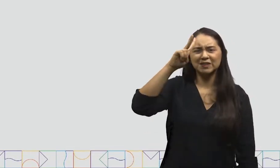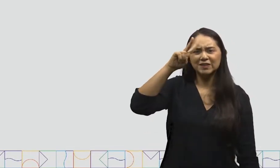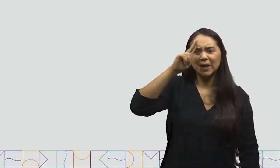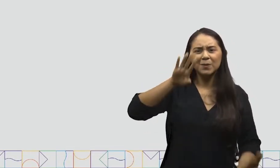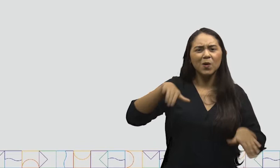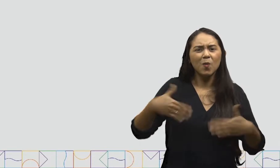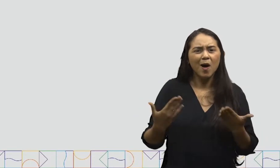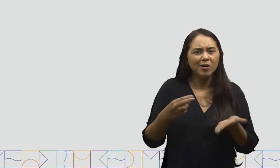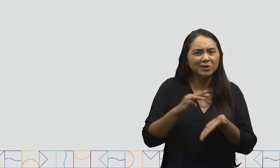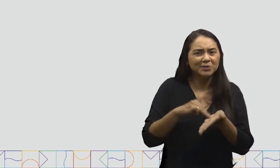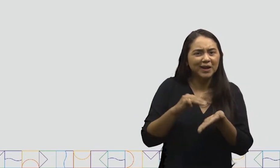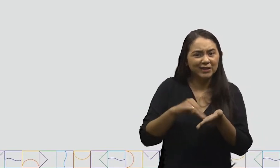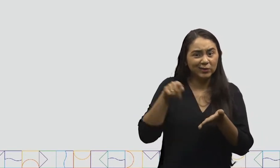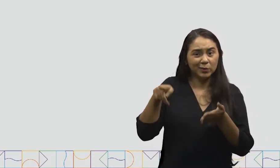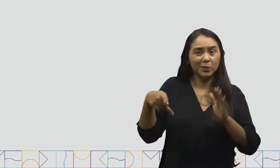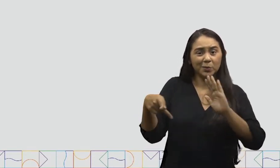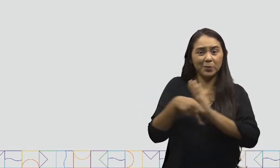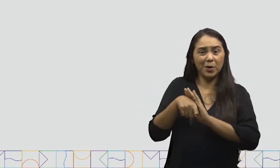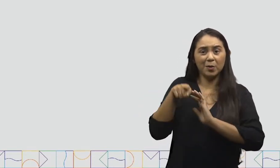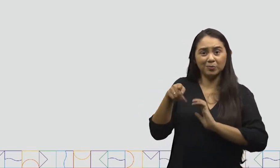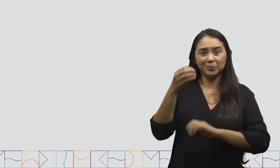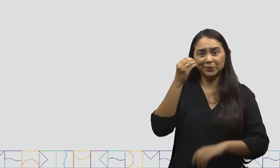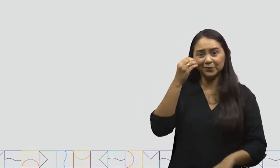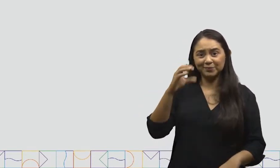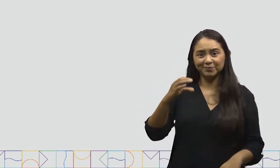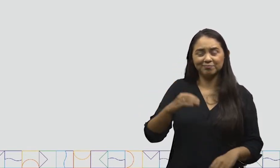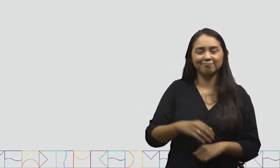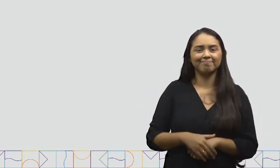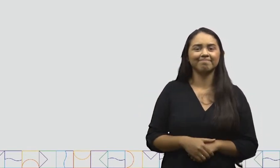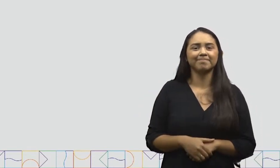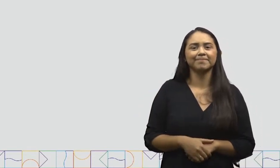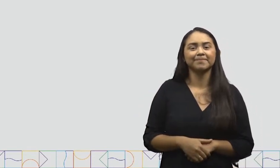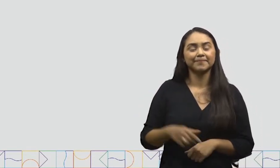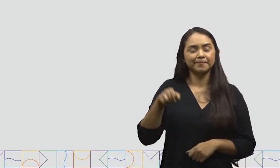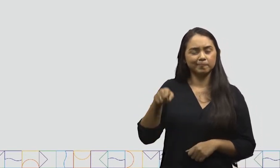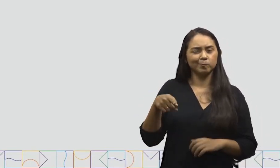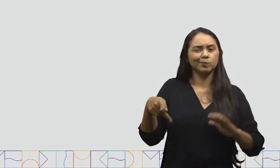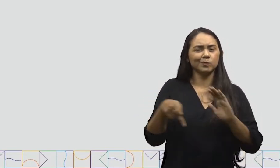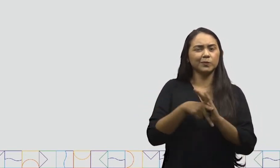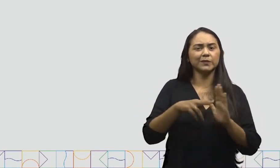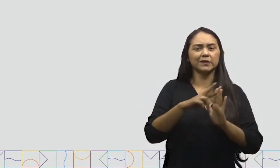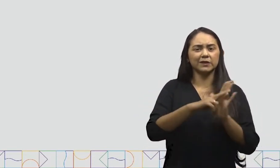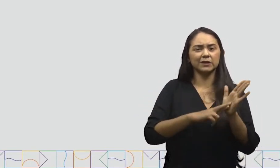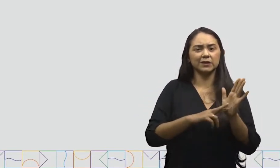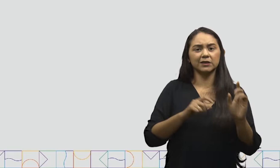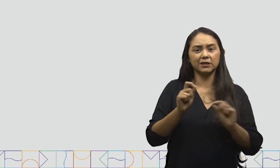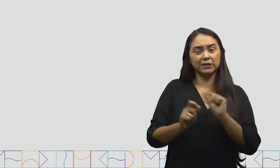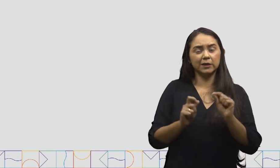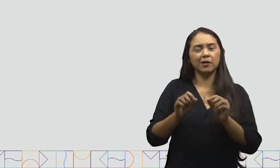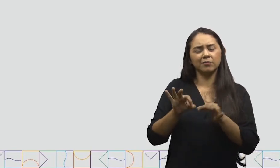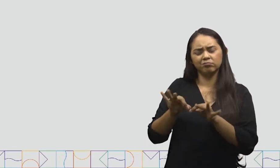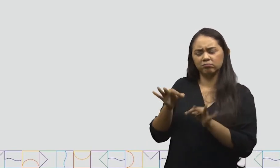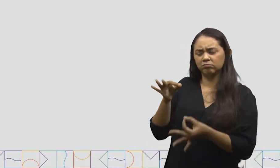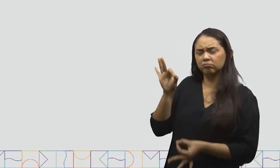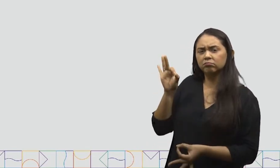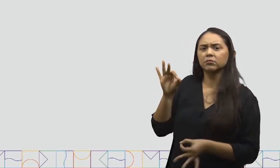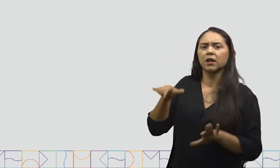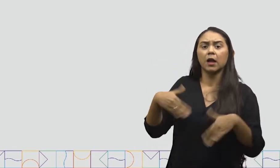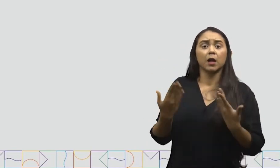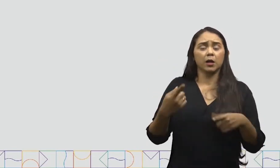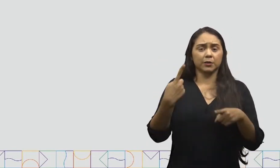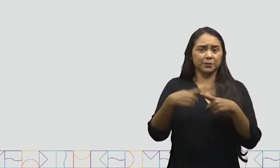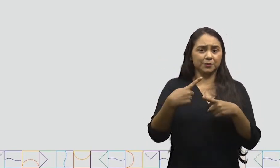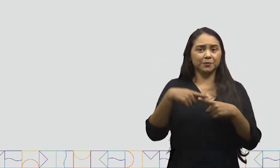os procedimentos para essa experiência? Essa parte do relatório ficará maior que as demais, porque